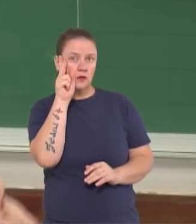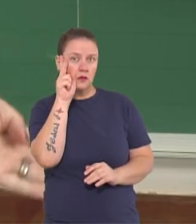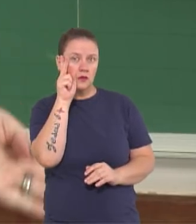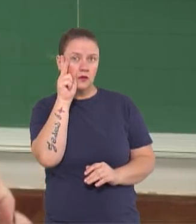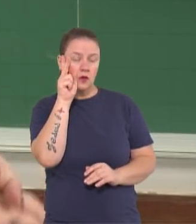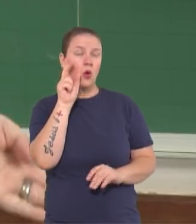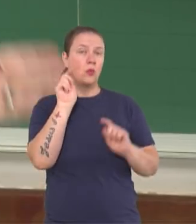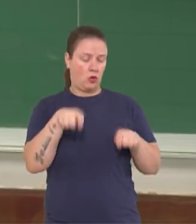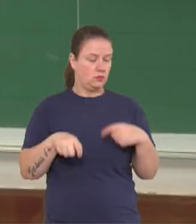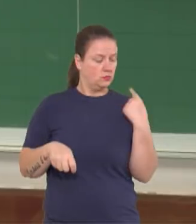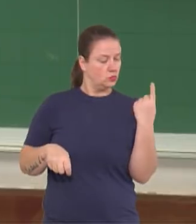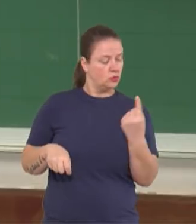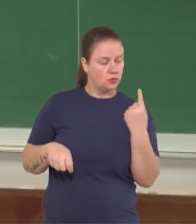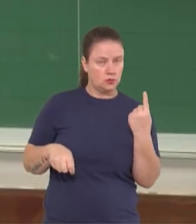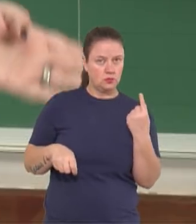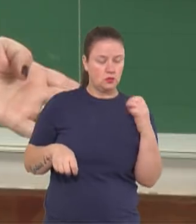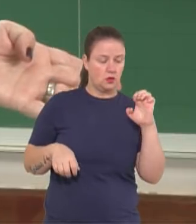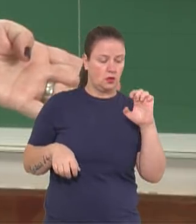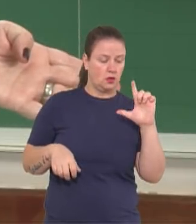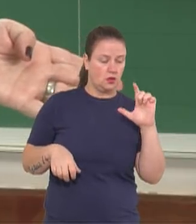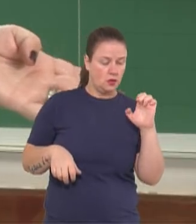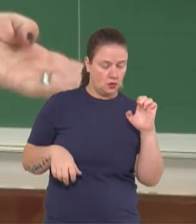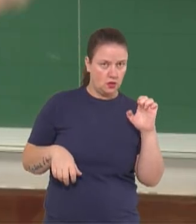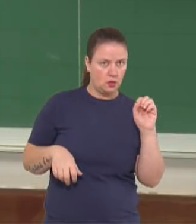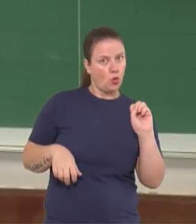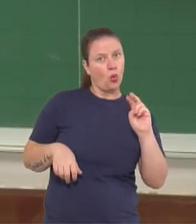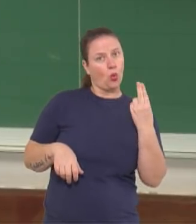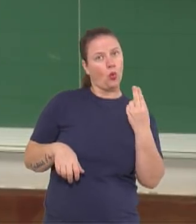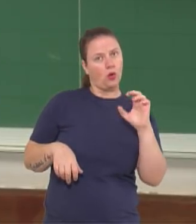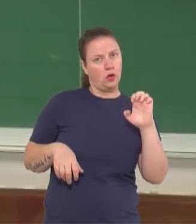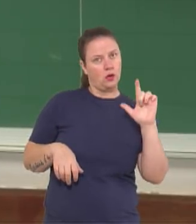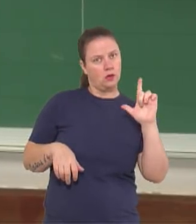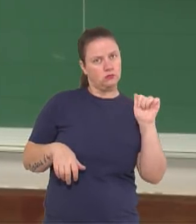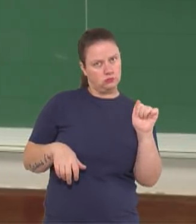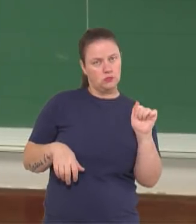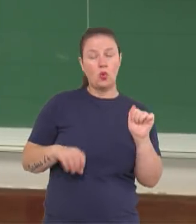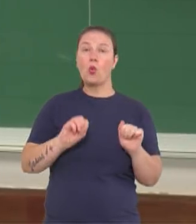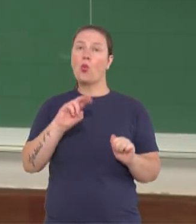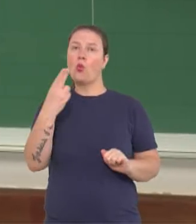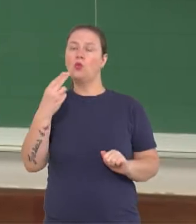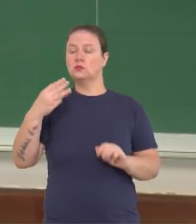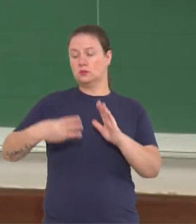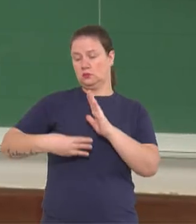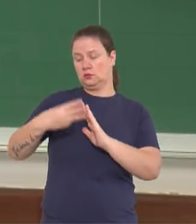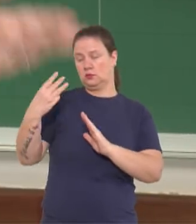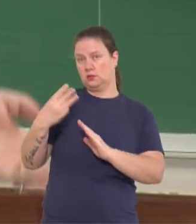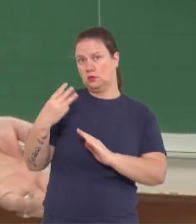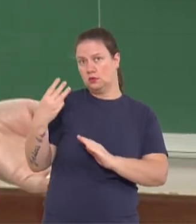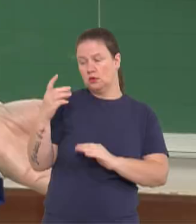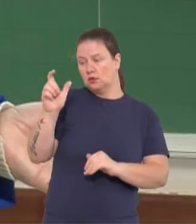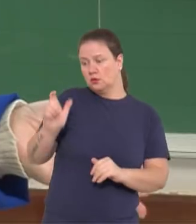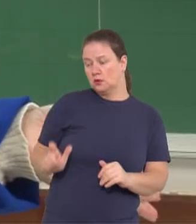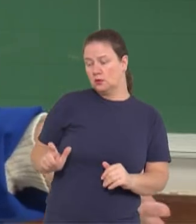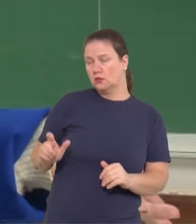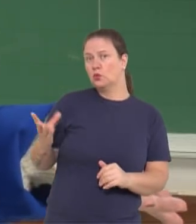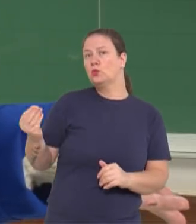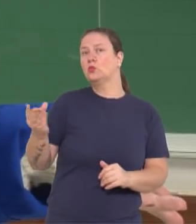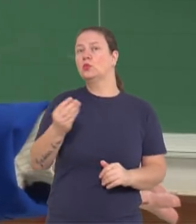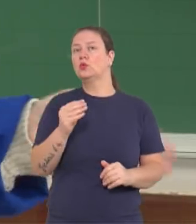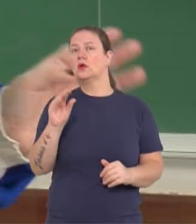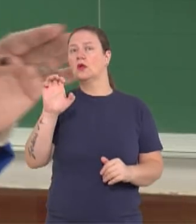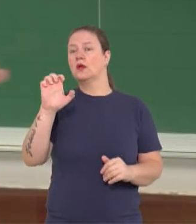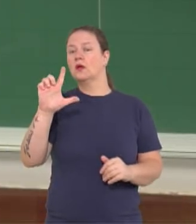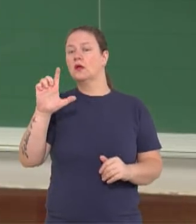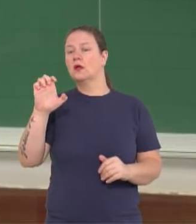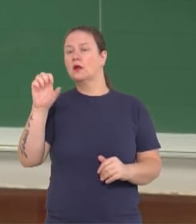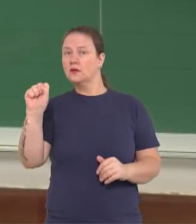do singular, ele ou ela, ou pode ser a terceira pessoa do plural, eles ou elas. Né, as pessoas